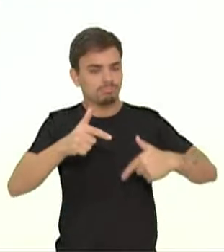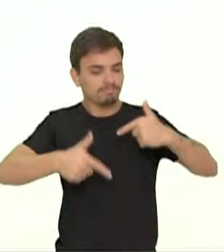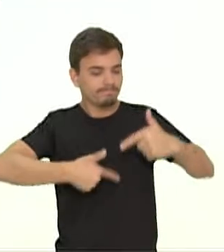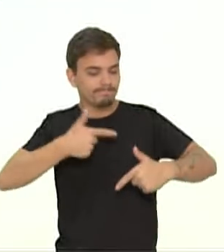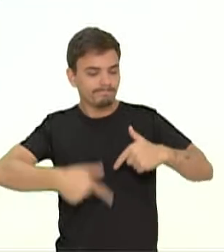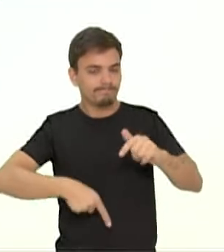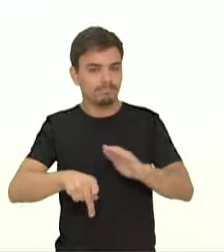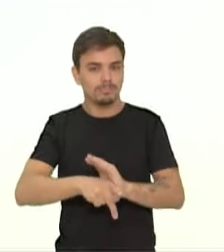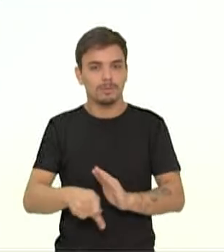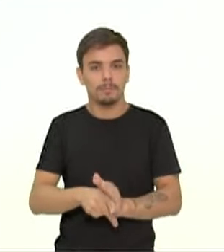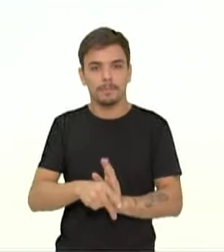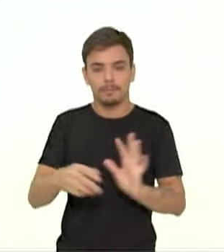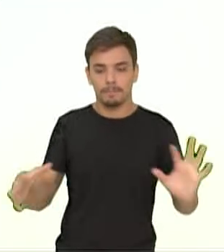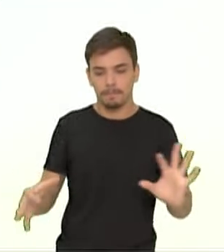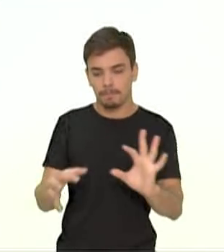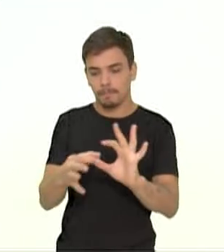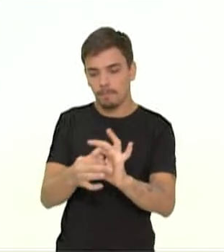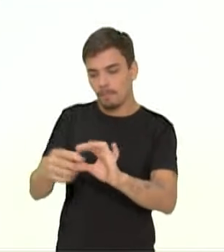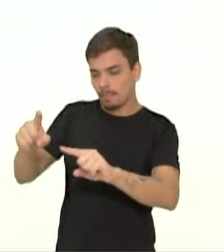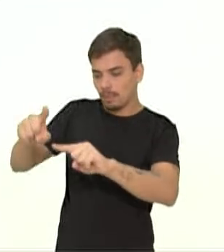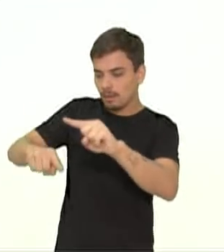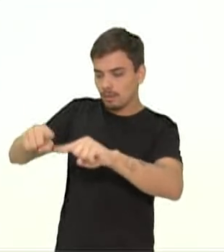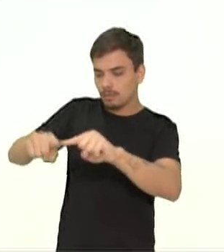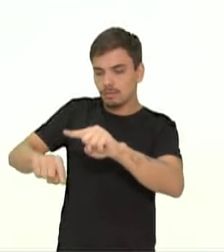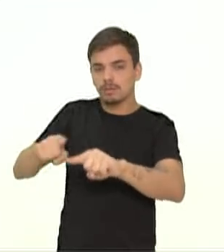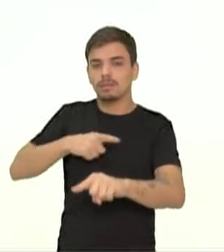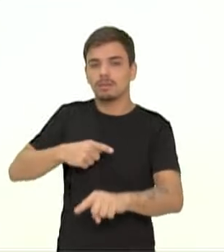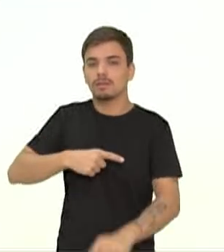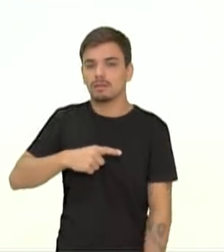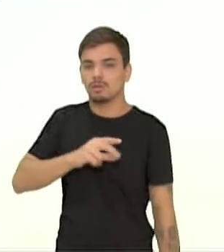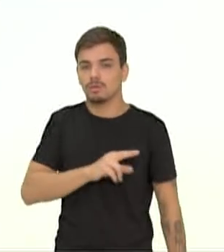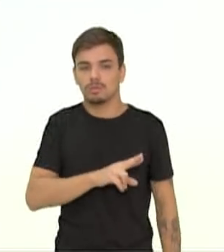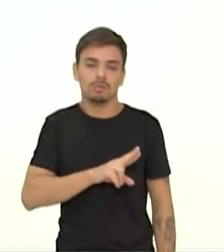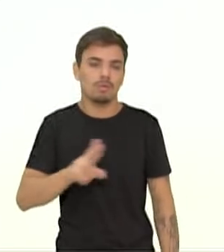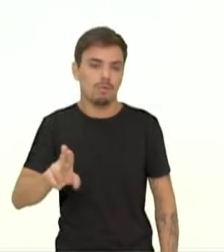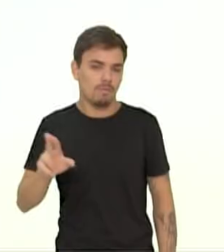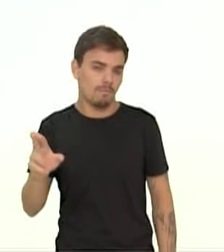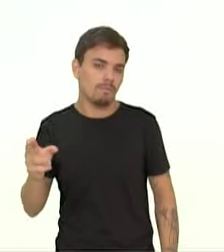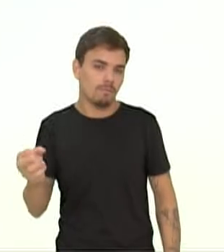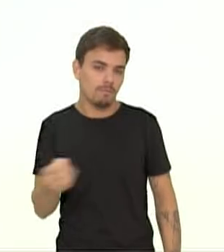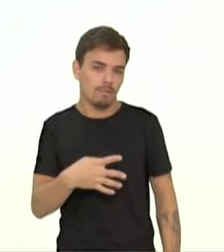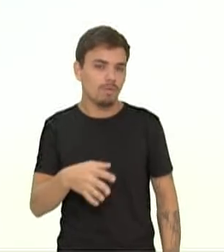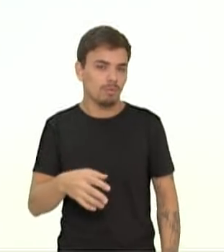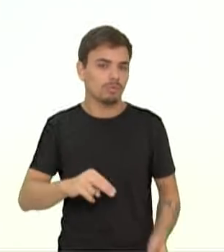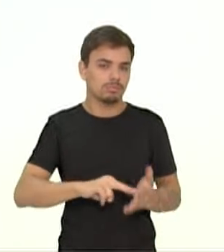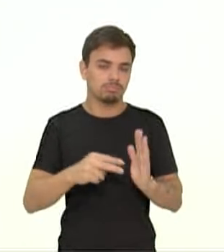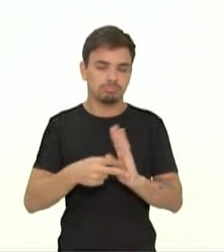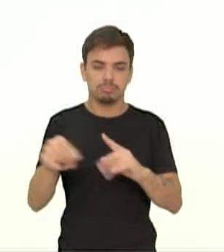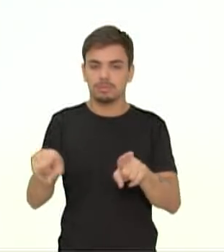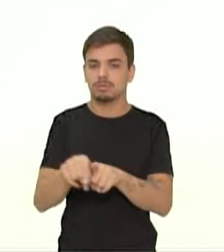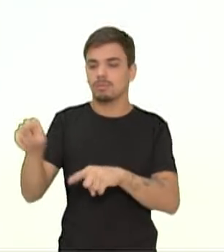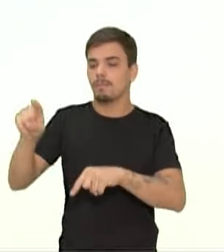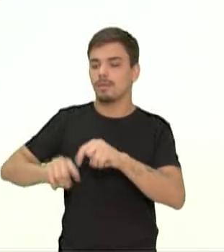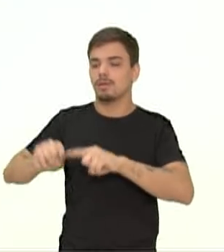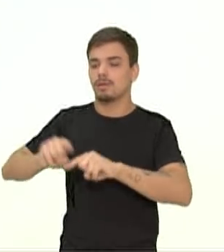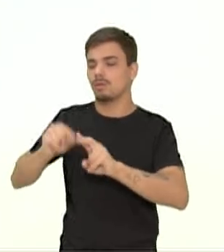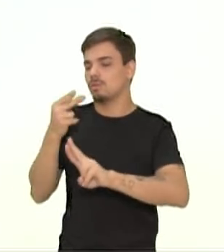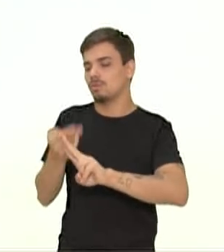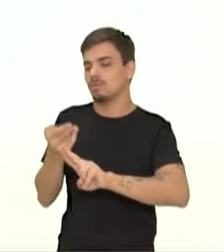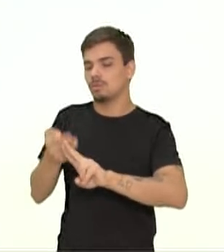apropriam de objetos e lhes dão novos significados. Os materiais que eram usados